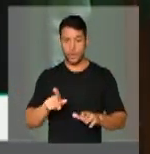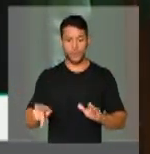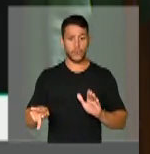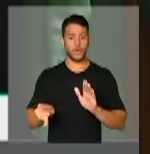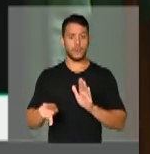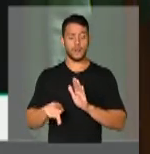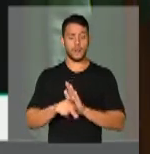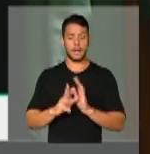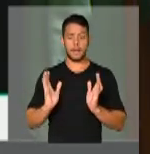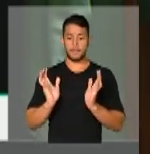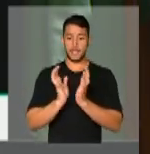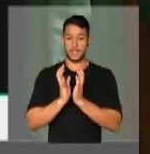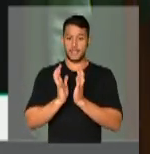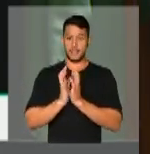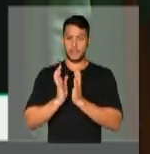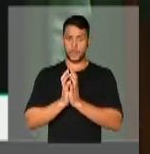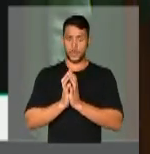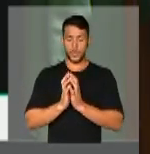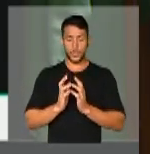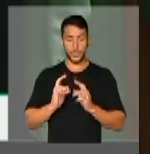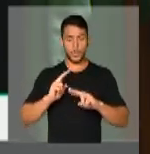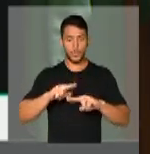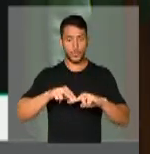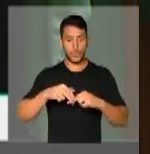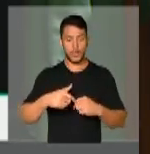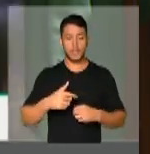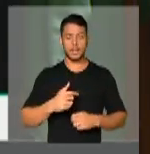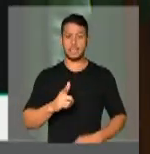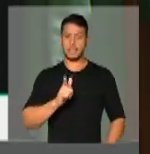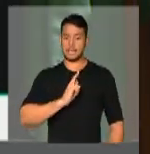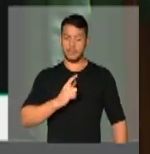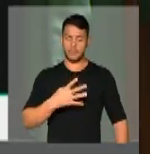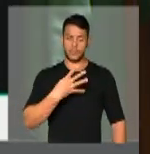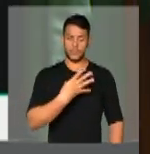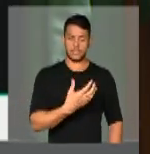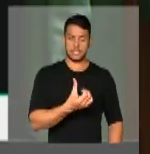Eu tive a oportunidade de receber a confiança de